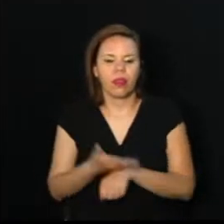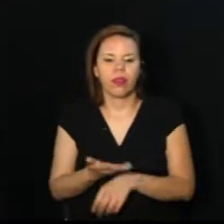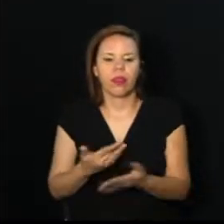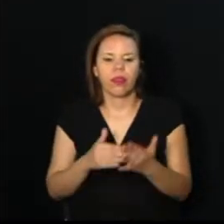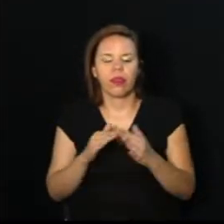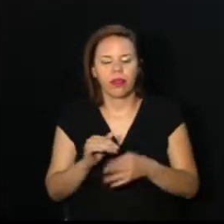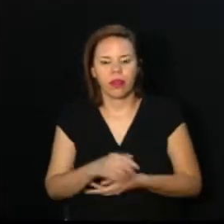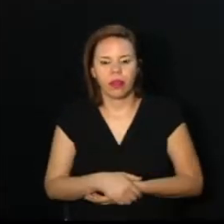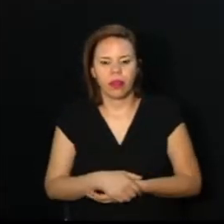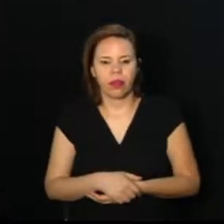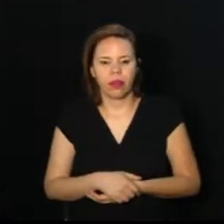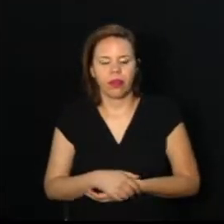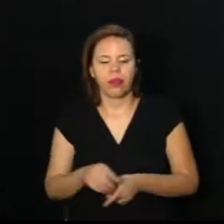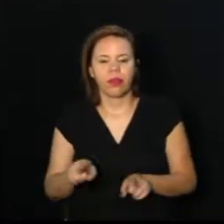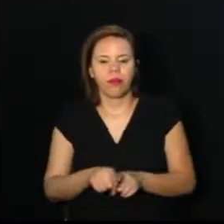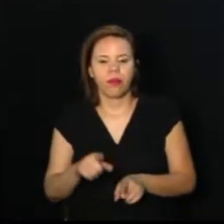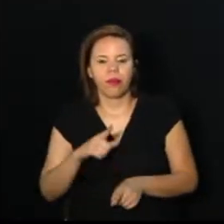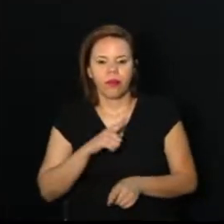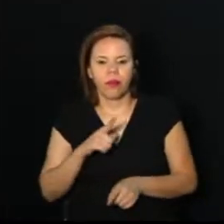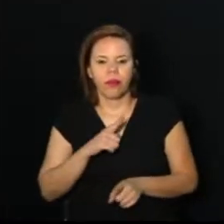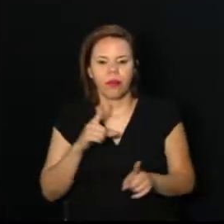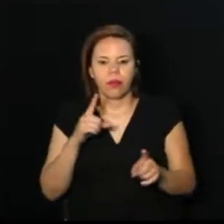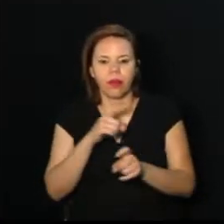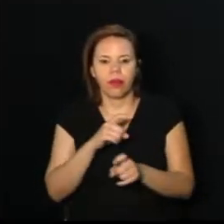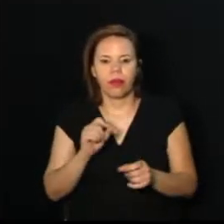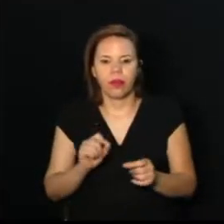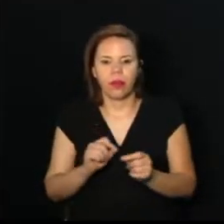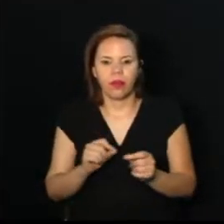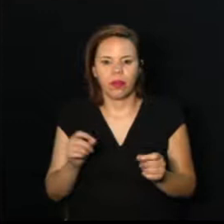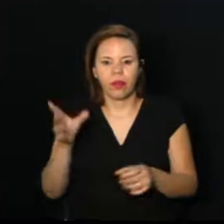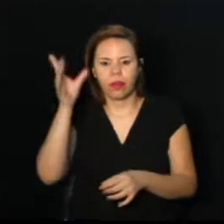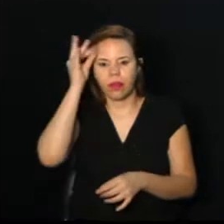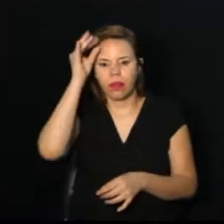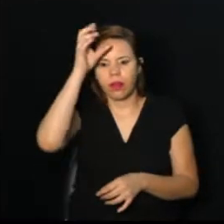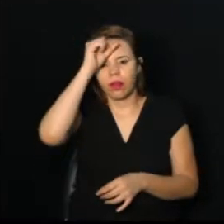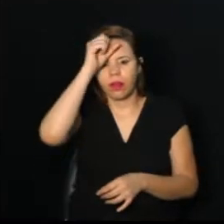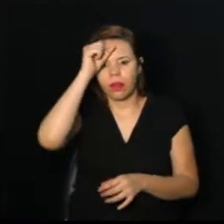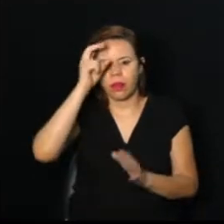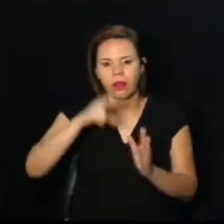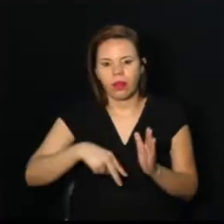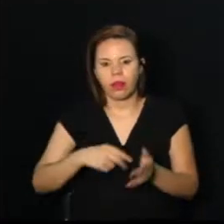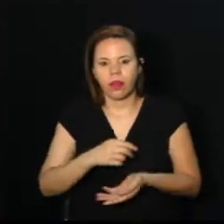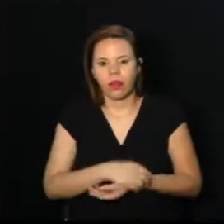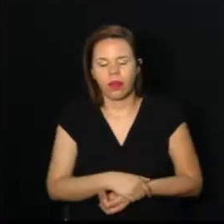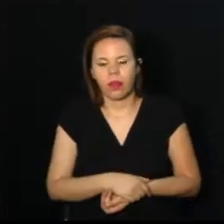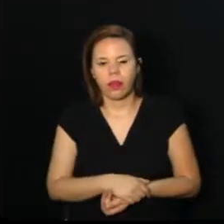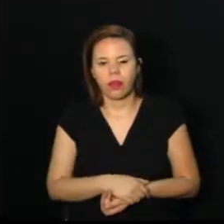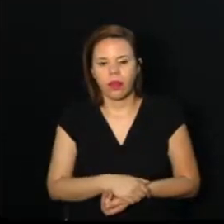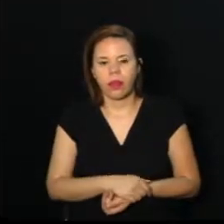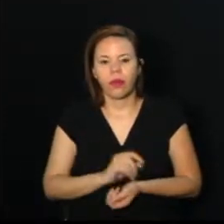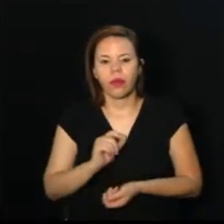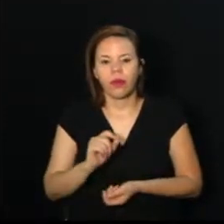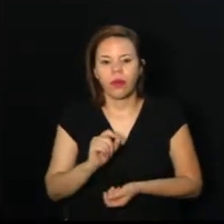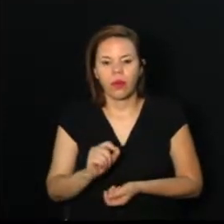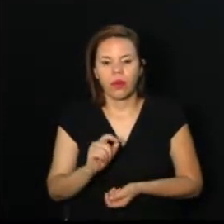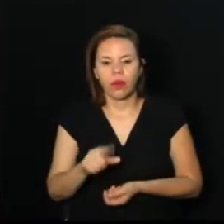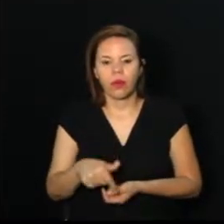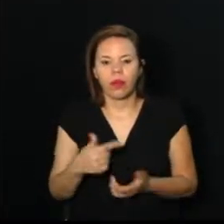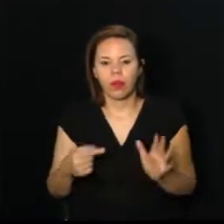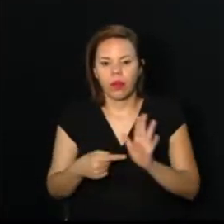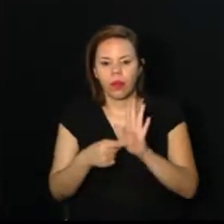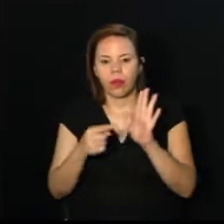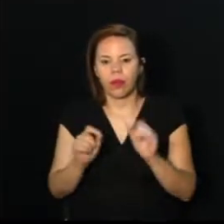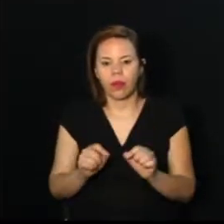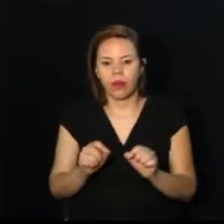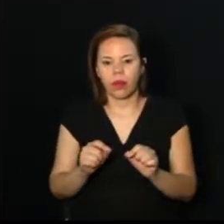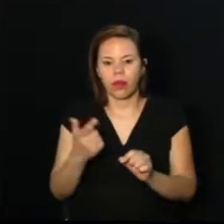escola. E temos ainda dificuldade de aprender a ler, que é uma